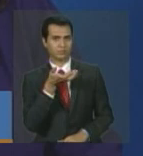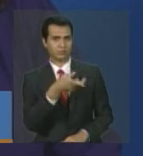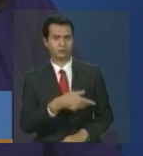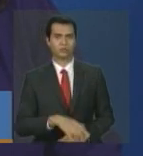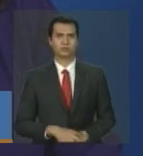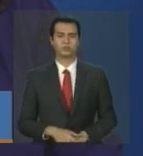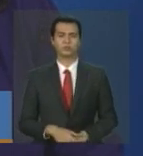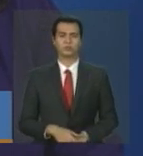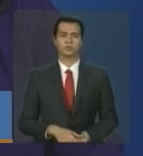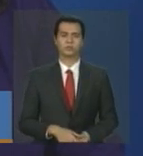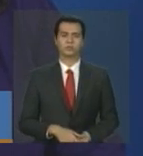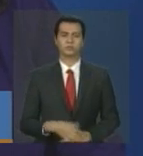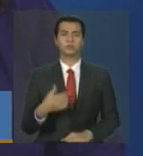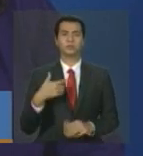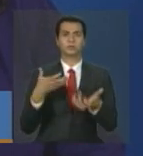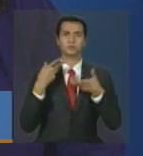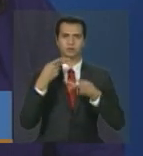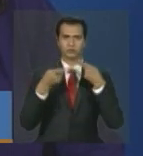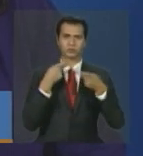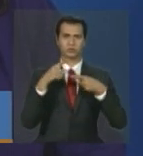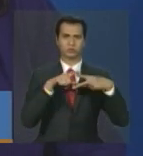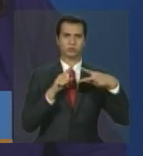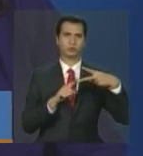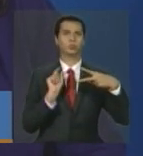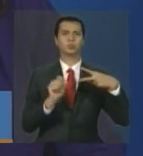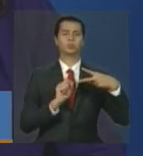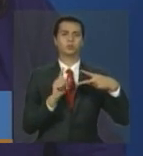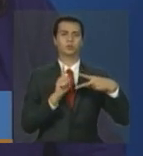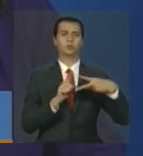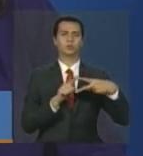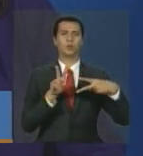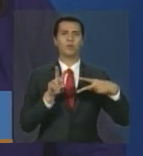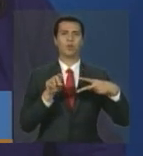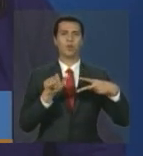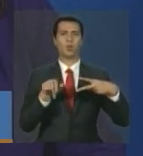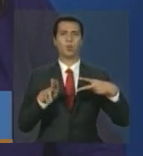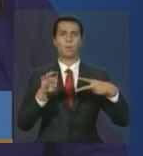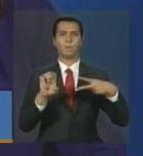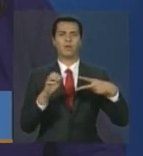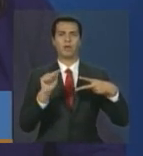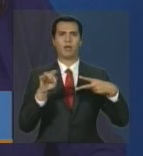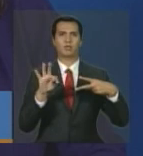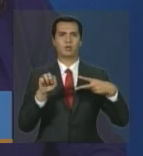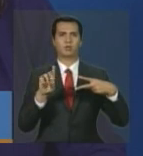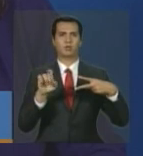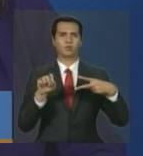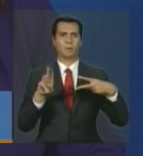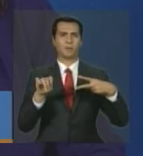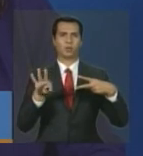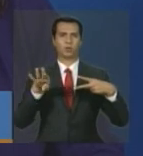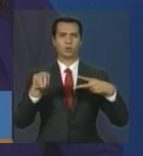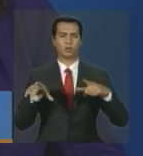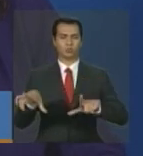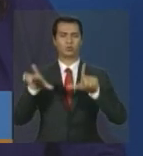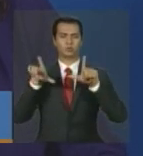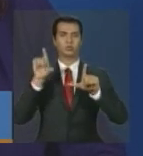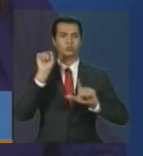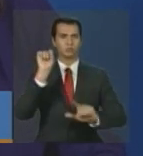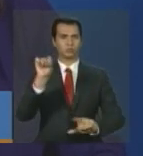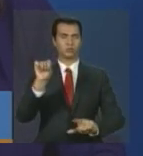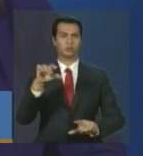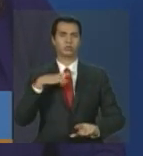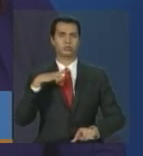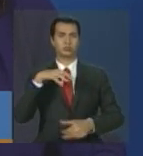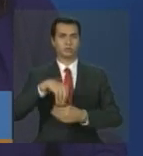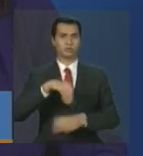e que eu gostaria de fazer aqui uma sobre o volume de atendimento que é uma pergunta sobre o volume de atendimentos lá que existe lá no